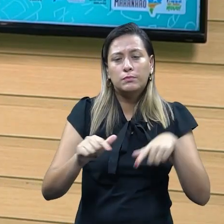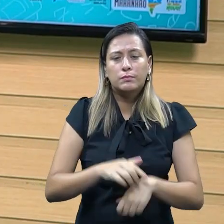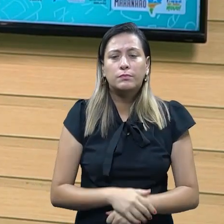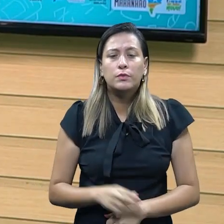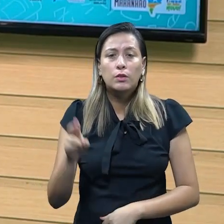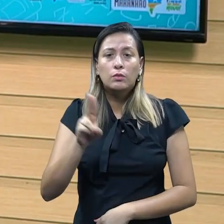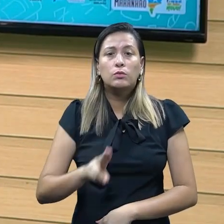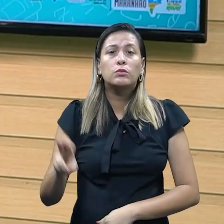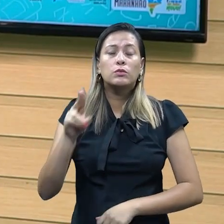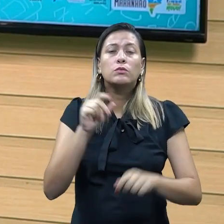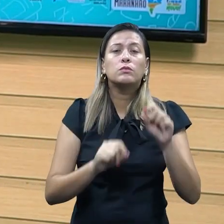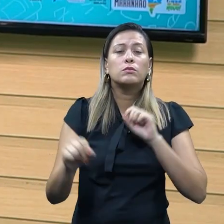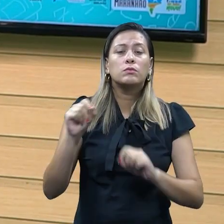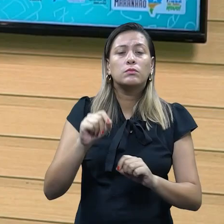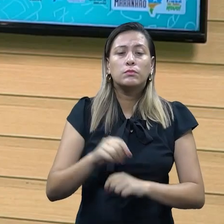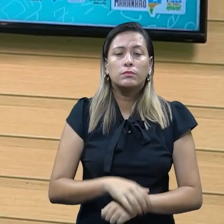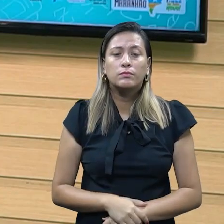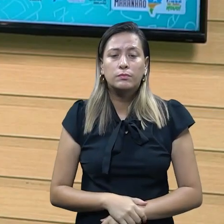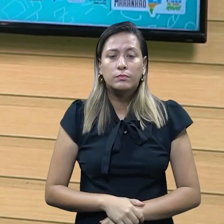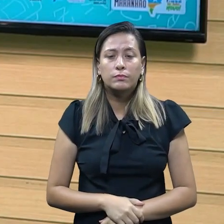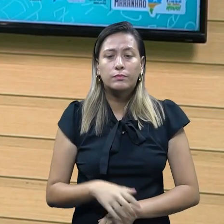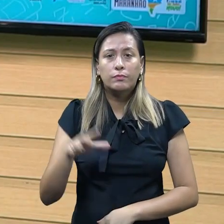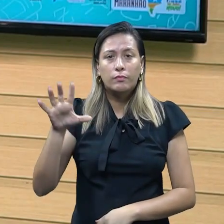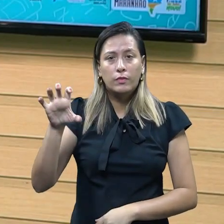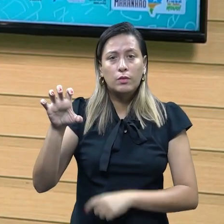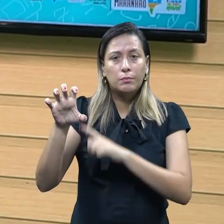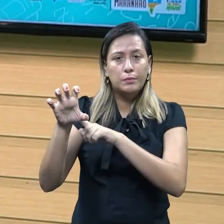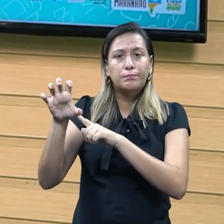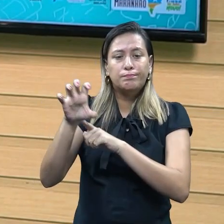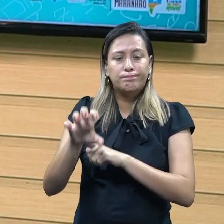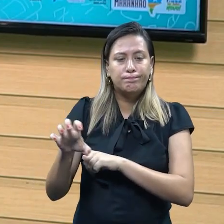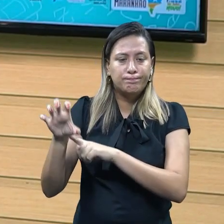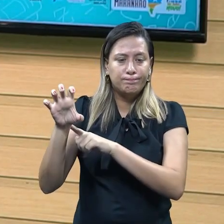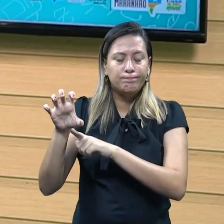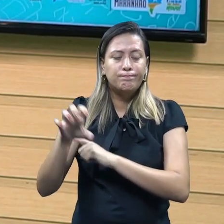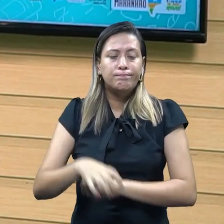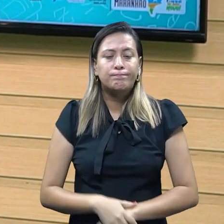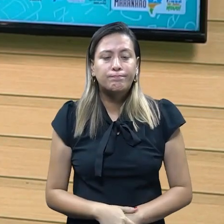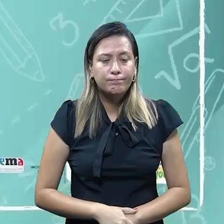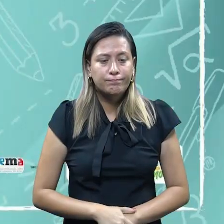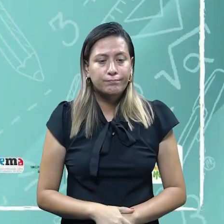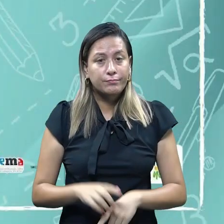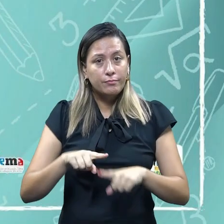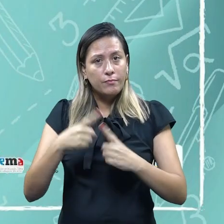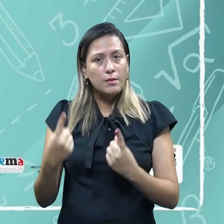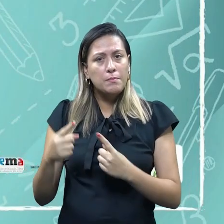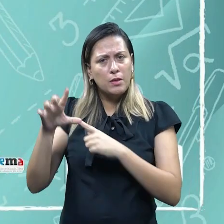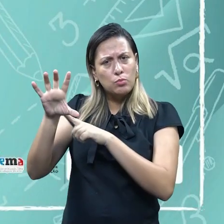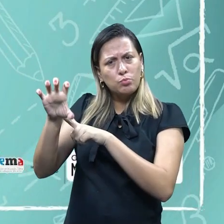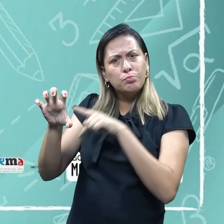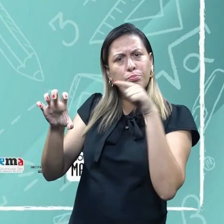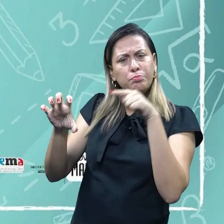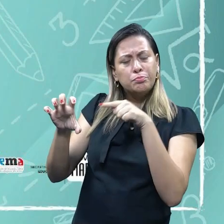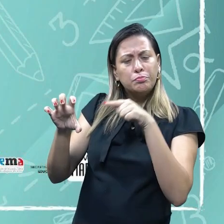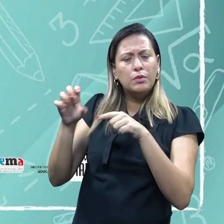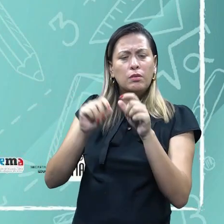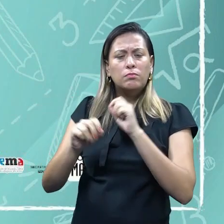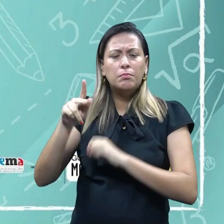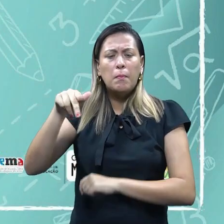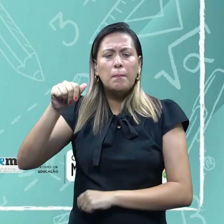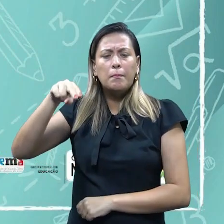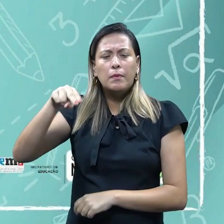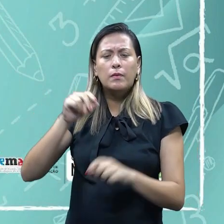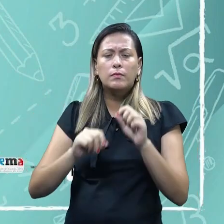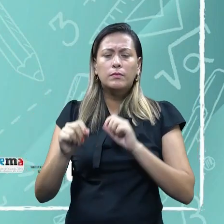trabalho. Para isso, você vai utilizar o comando PAN. Mas o comando PAN,